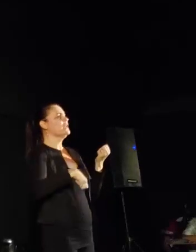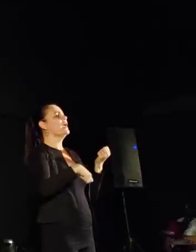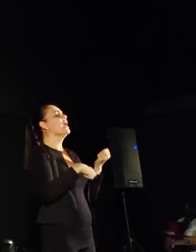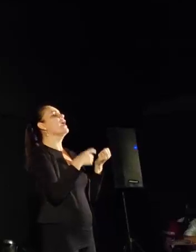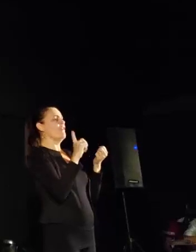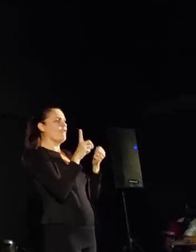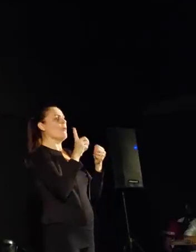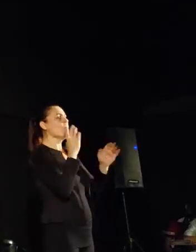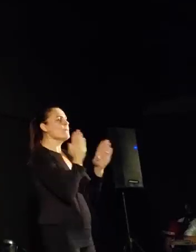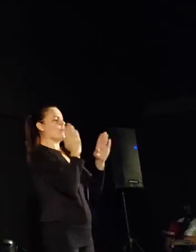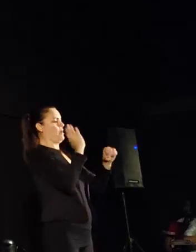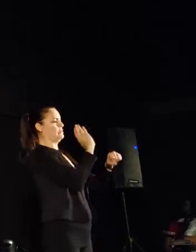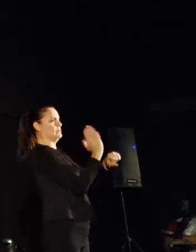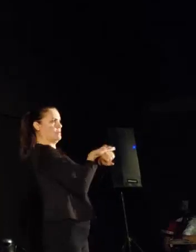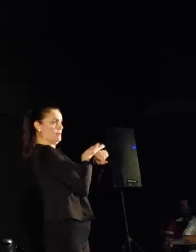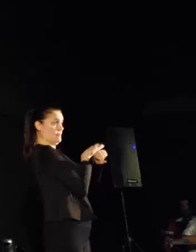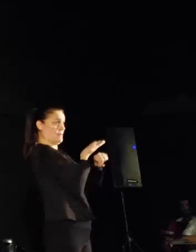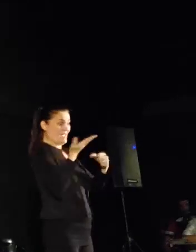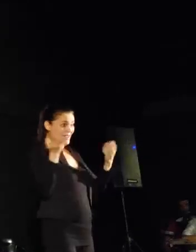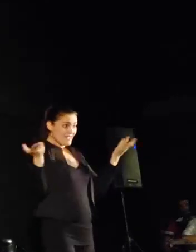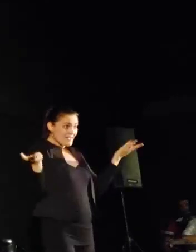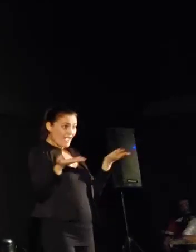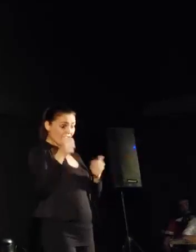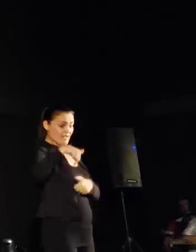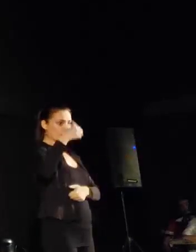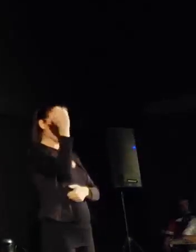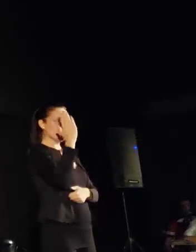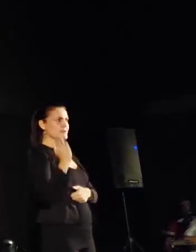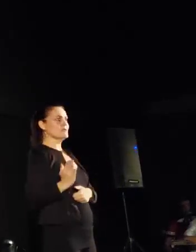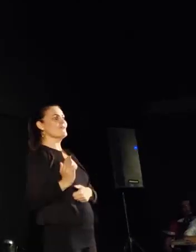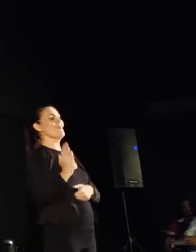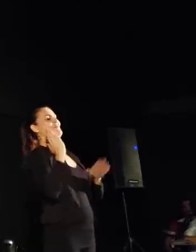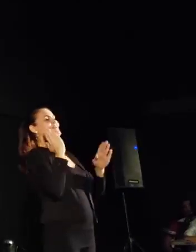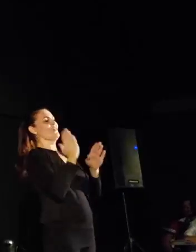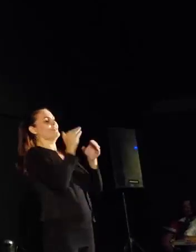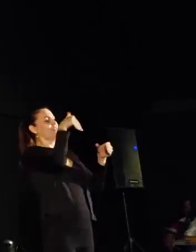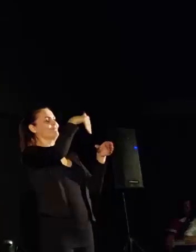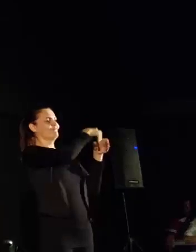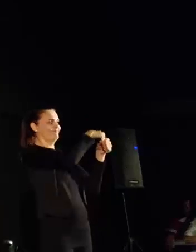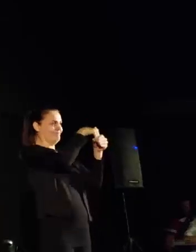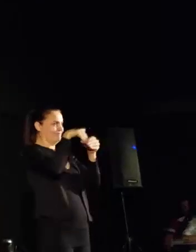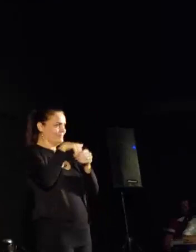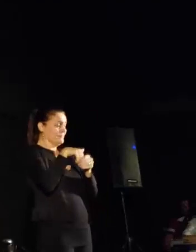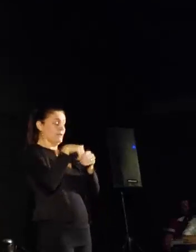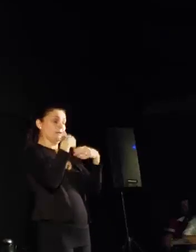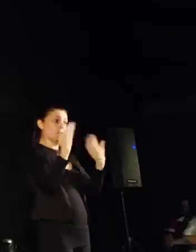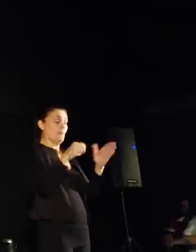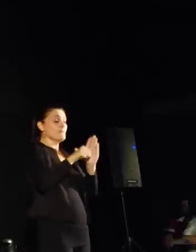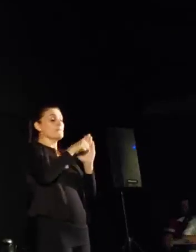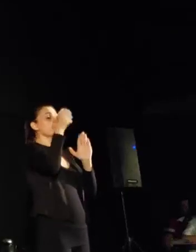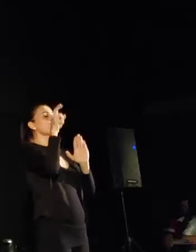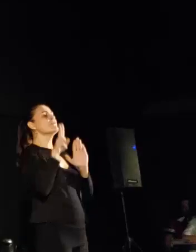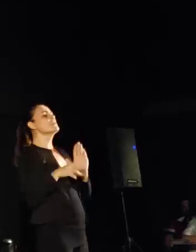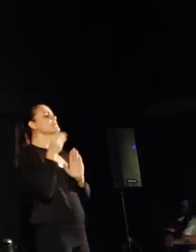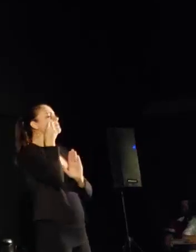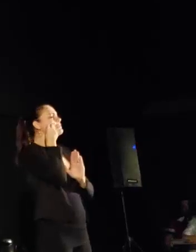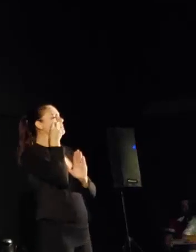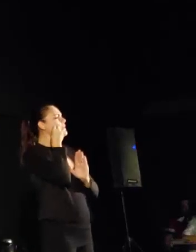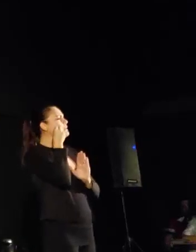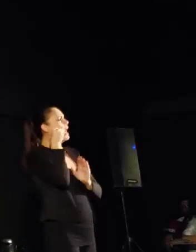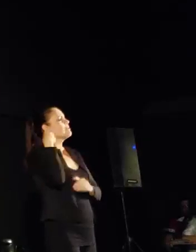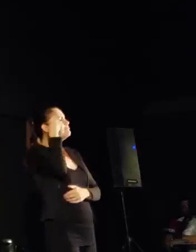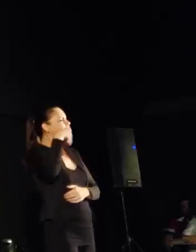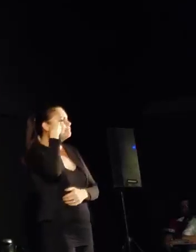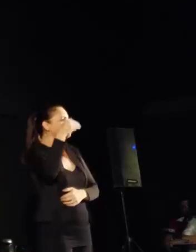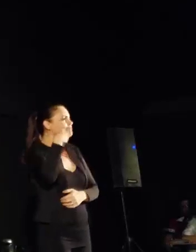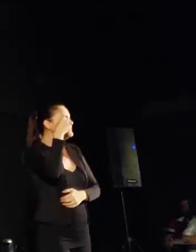eleições. Essa é a diferença. Por isso que aqui é um experimento. Pela primeira vez vão se tentar fazer um experimento